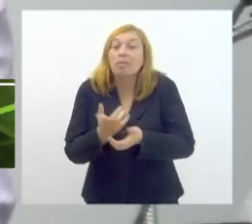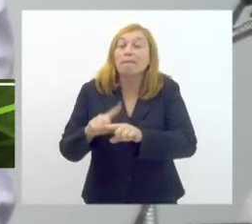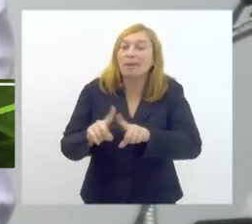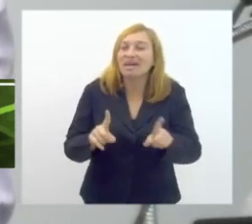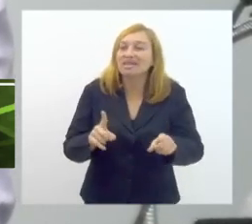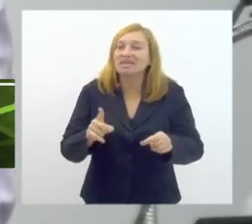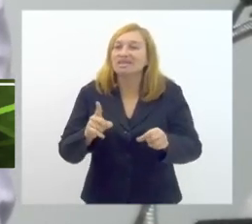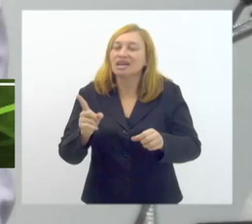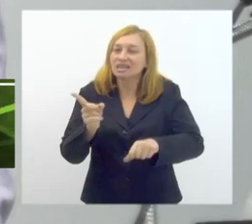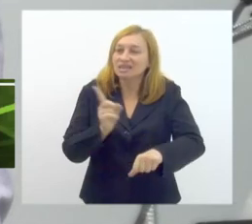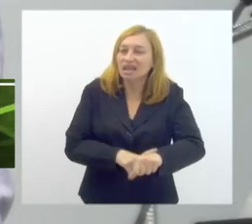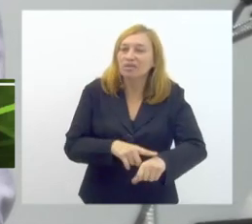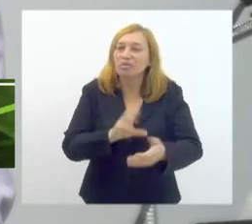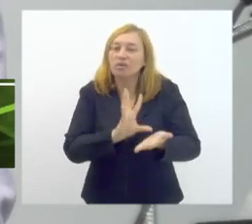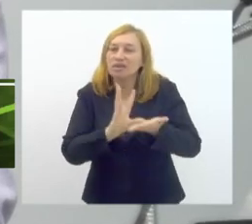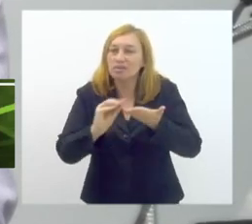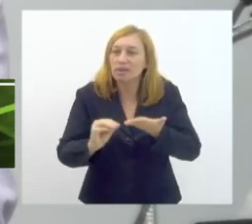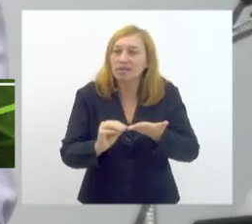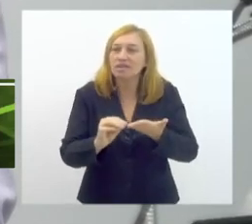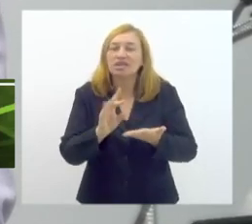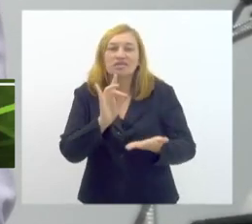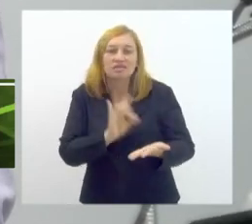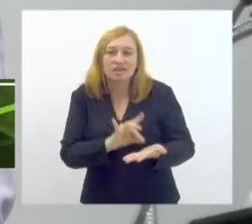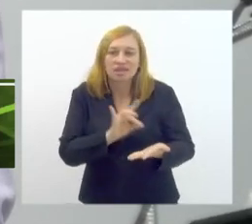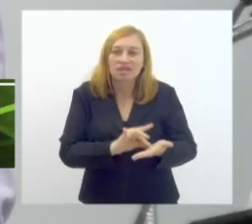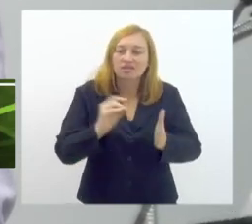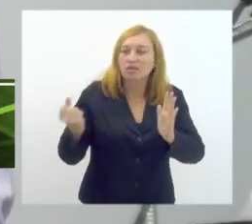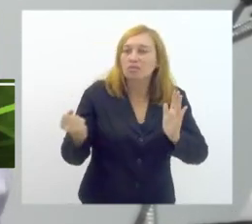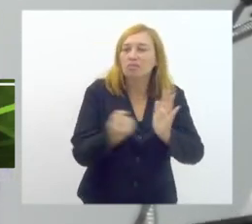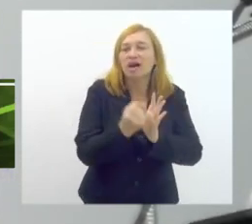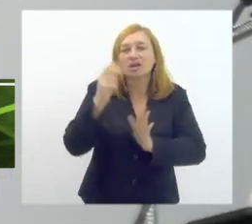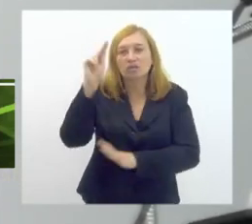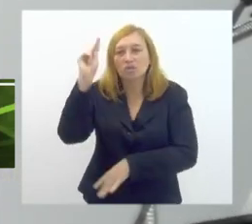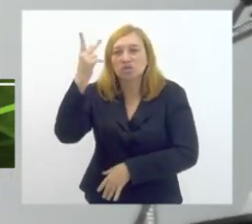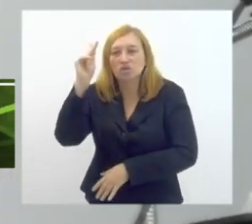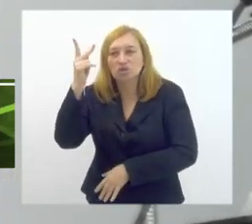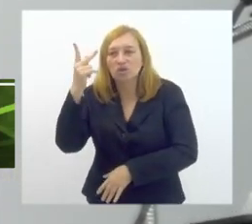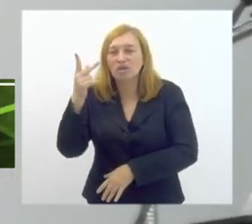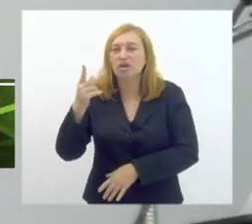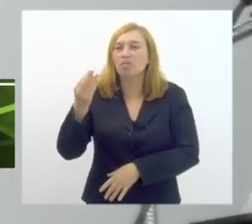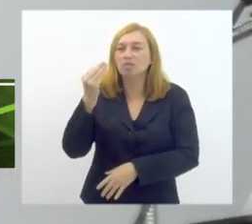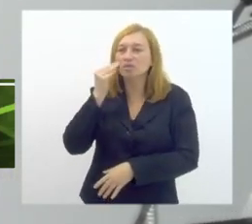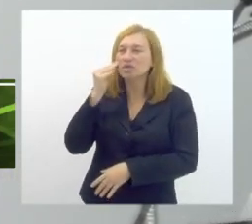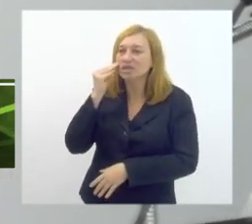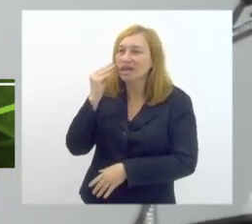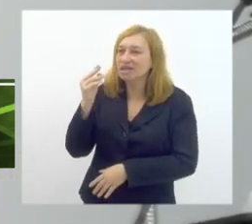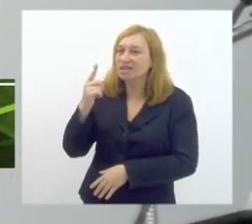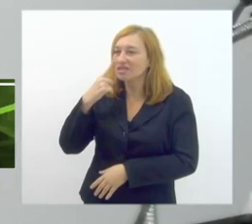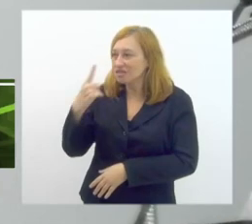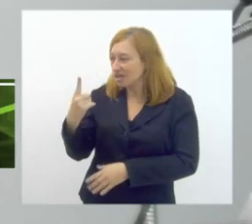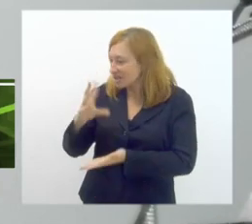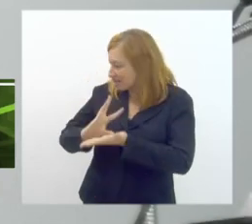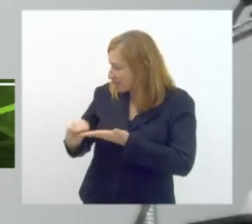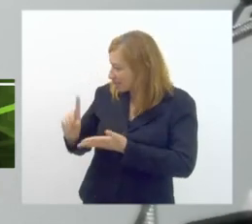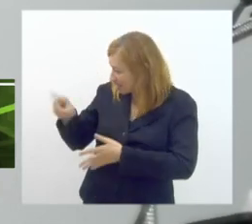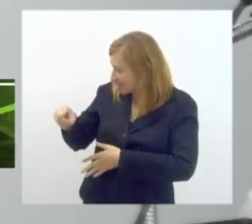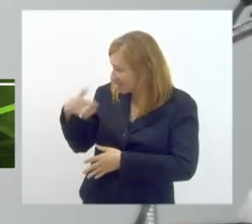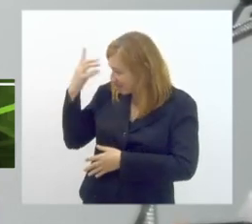tempo com essa pauta e realmente foi um marco histórico. Tive a oportunidade de participar um pouquinho dessa pauta, né,